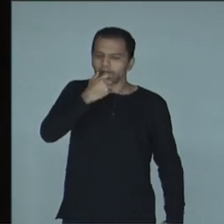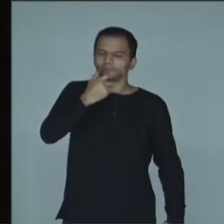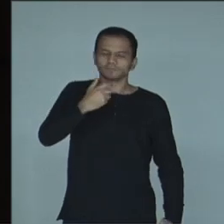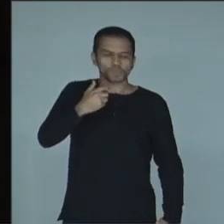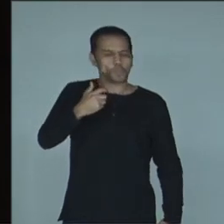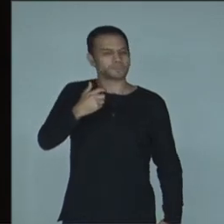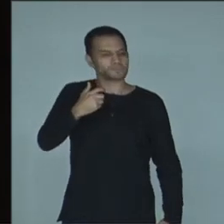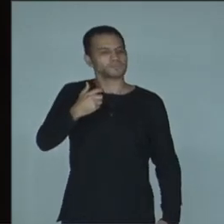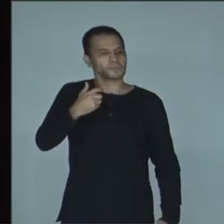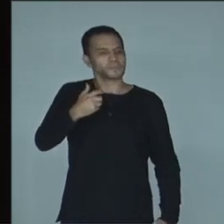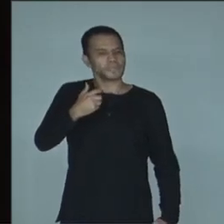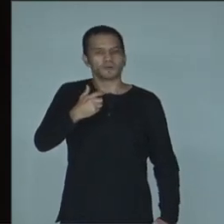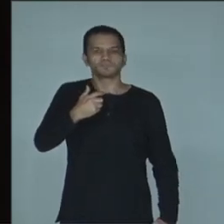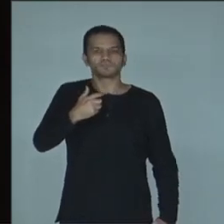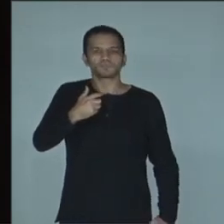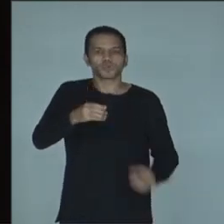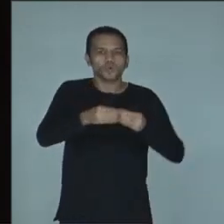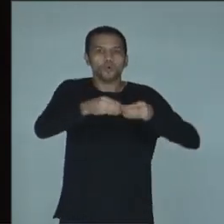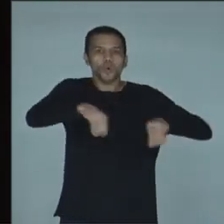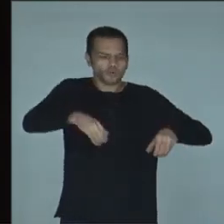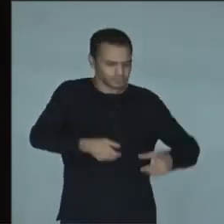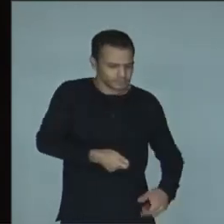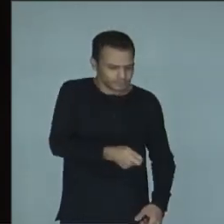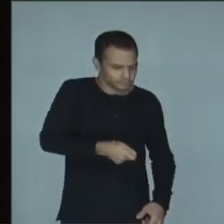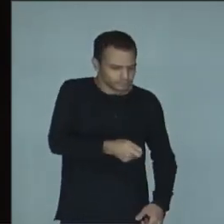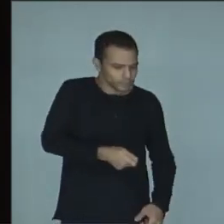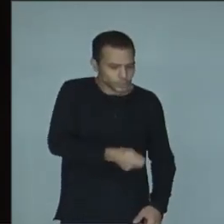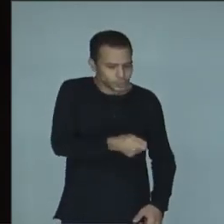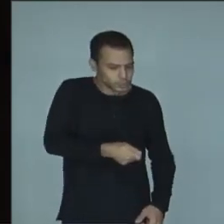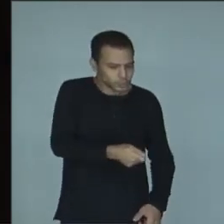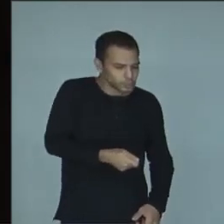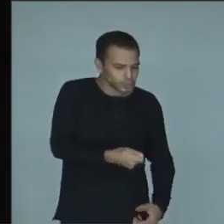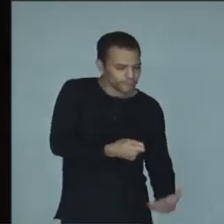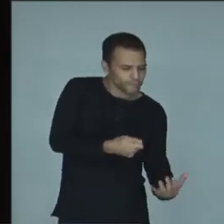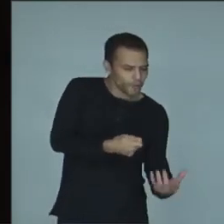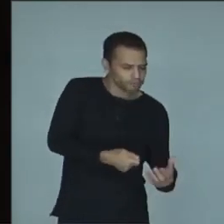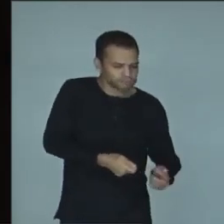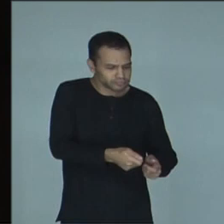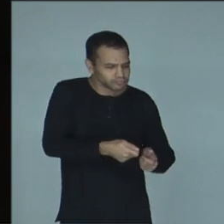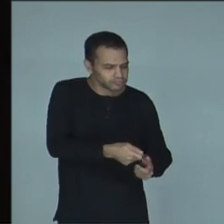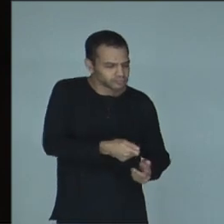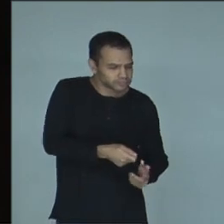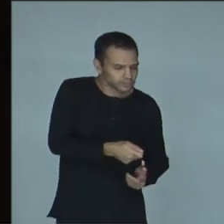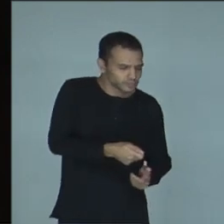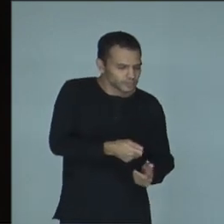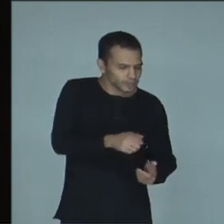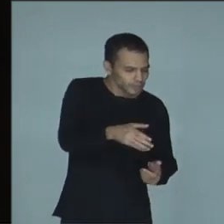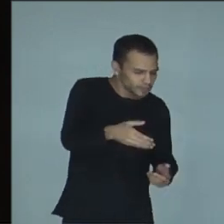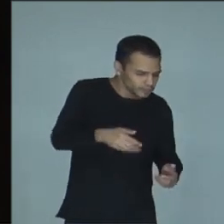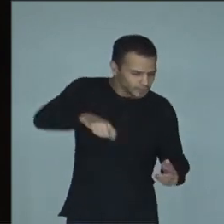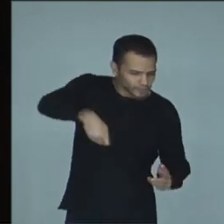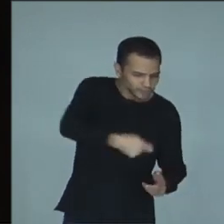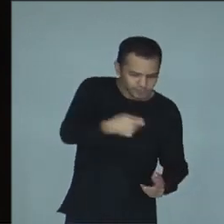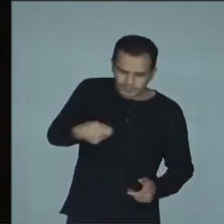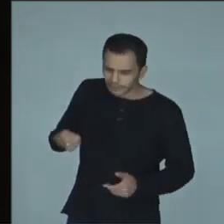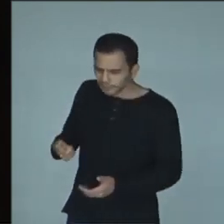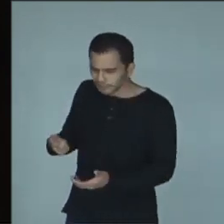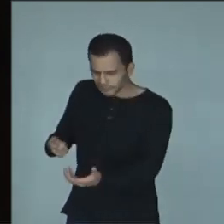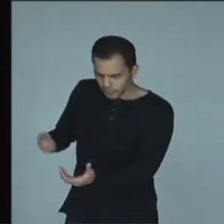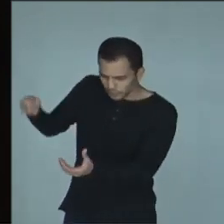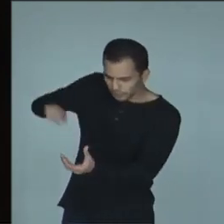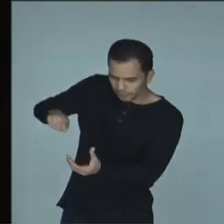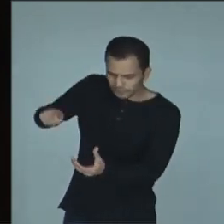o que você fritar um ovo na frigideira botou dentro do pão e eu adoro pão com ovo você gosta